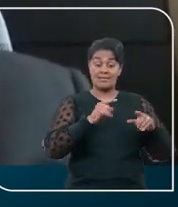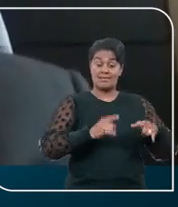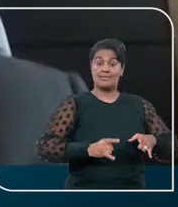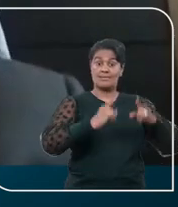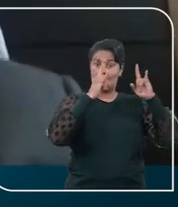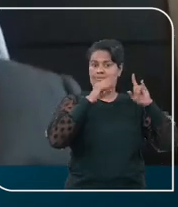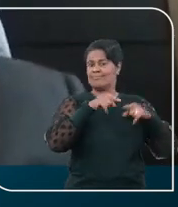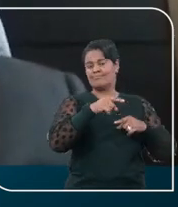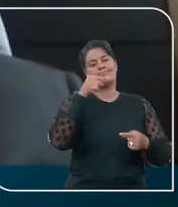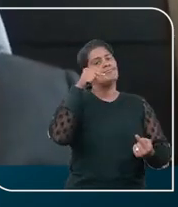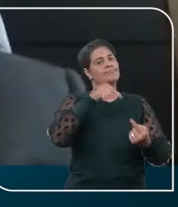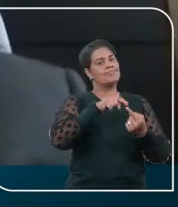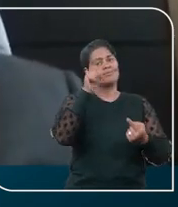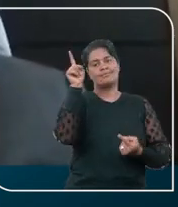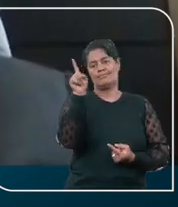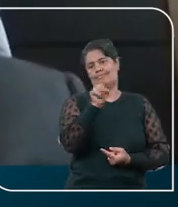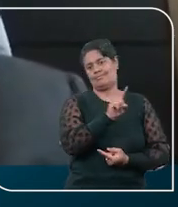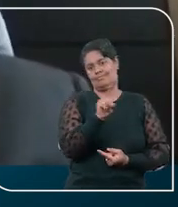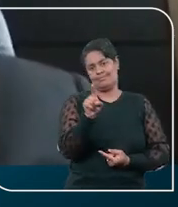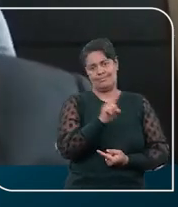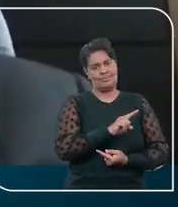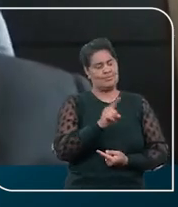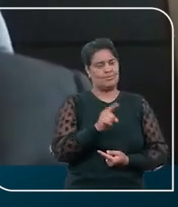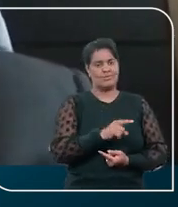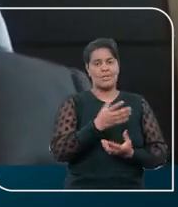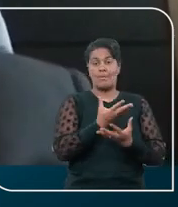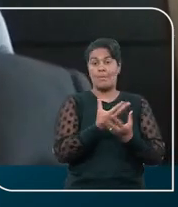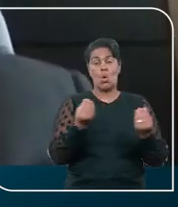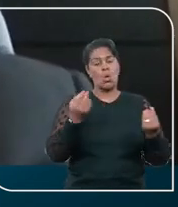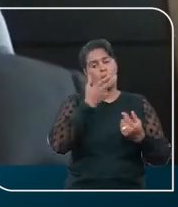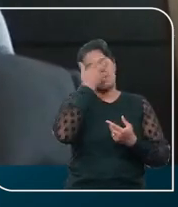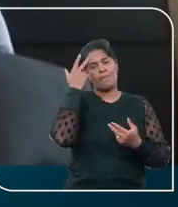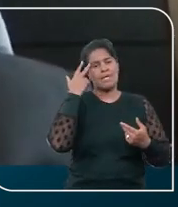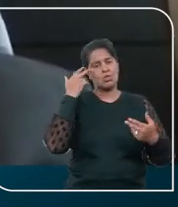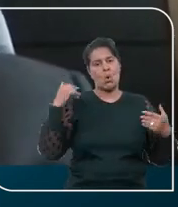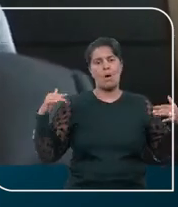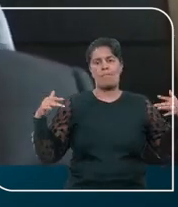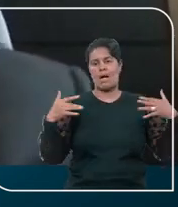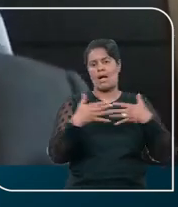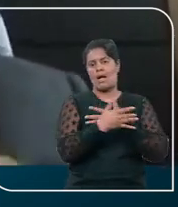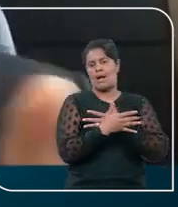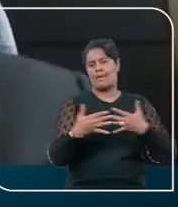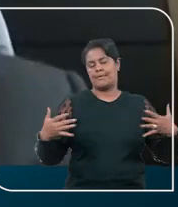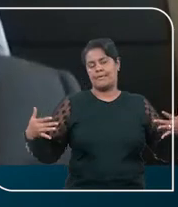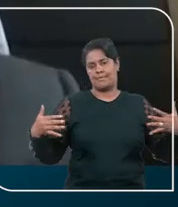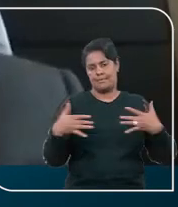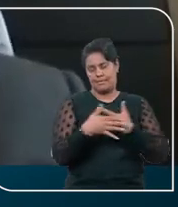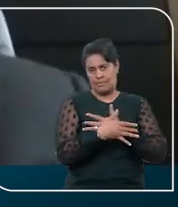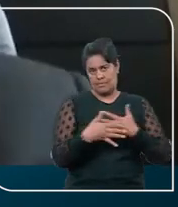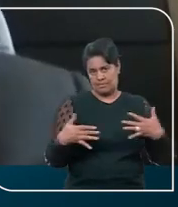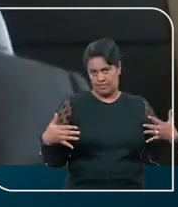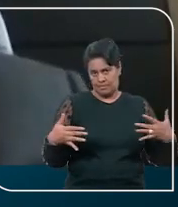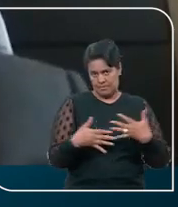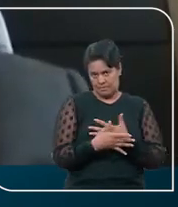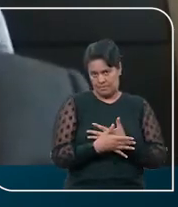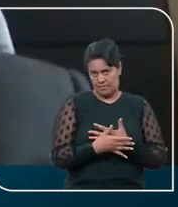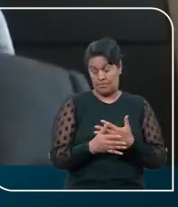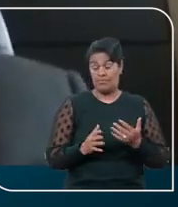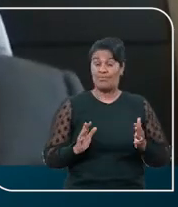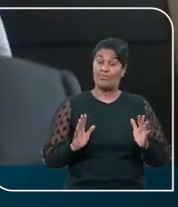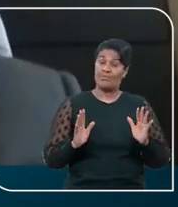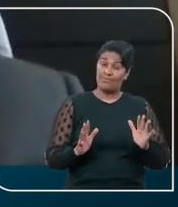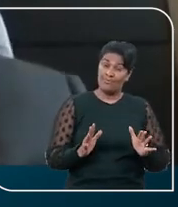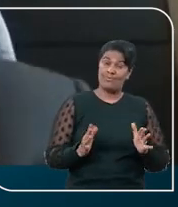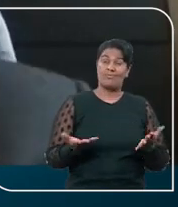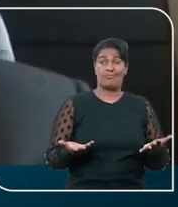toda essa demanda, toda essa circulação de pessoas e toda essa sobrecarga. A discussão é mais ou